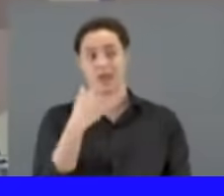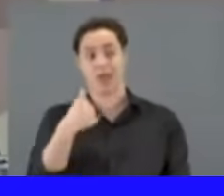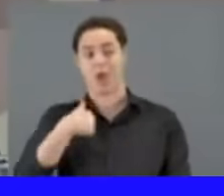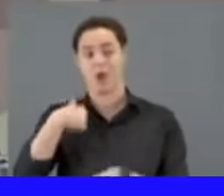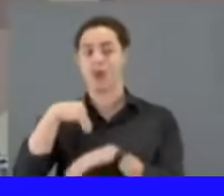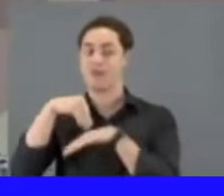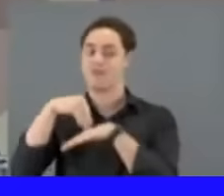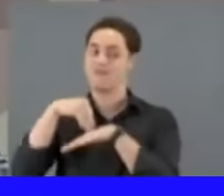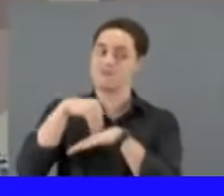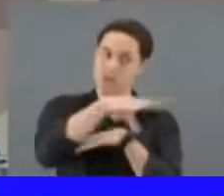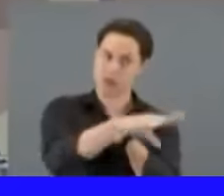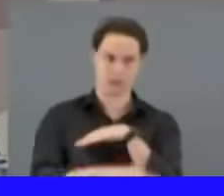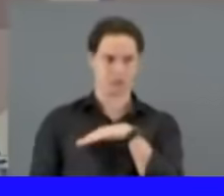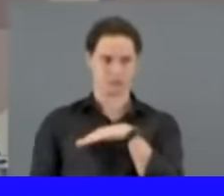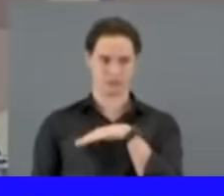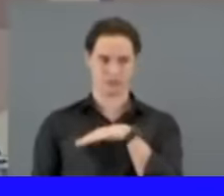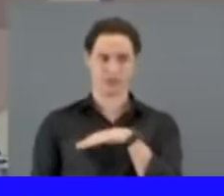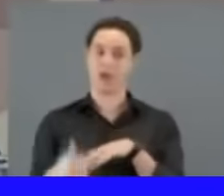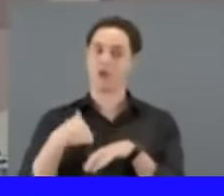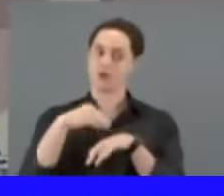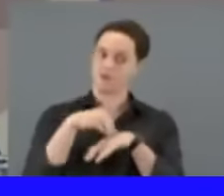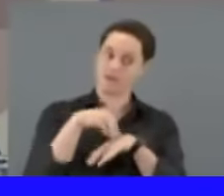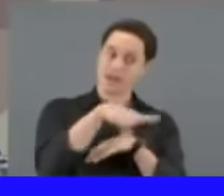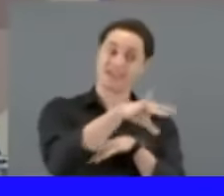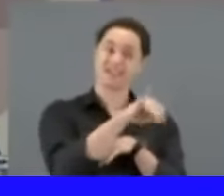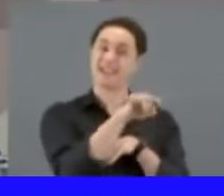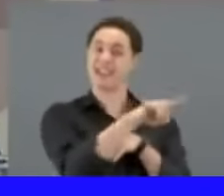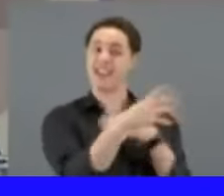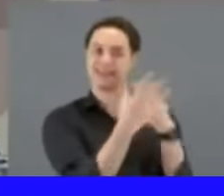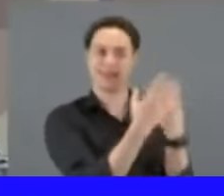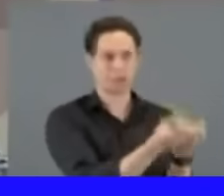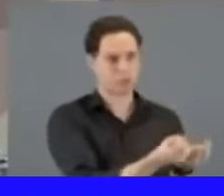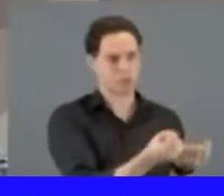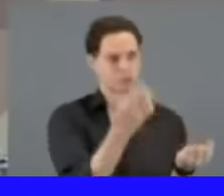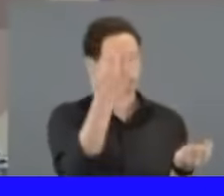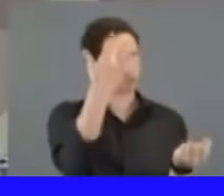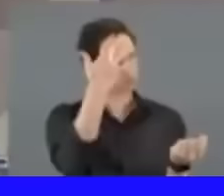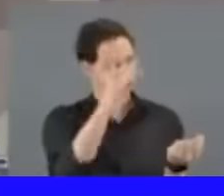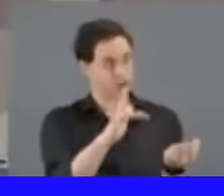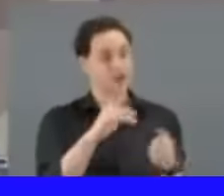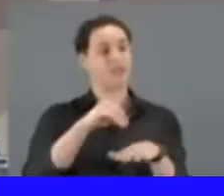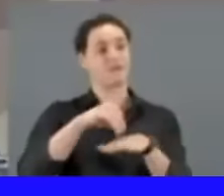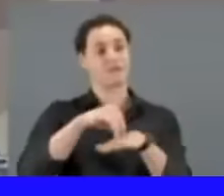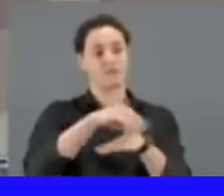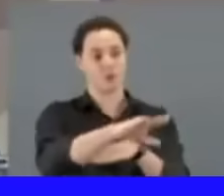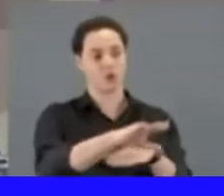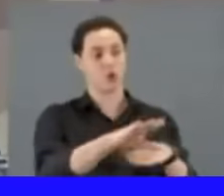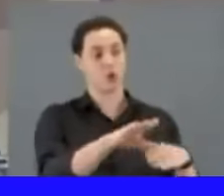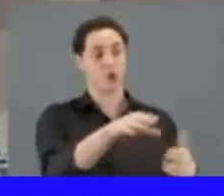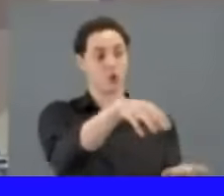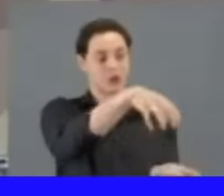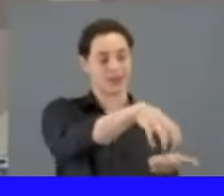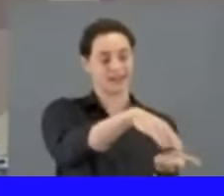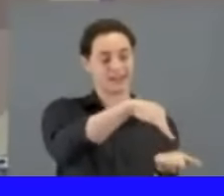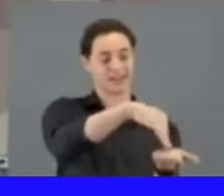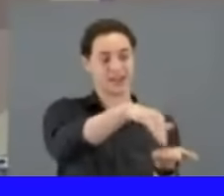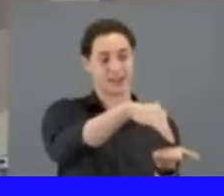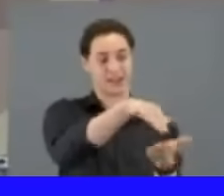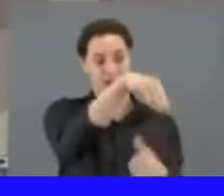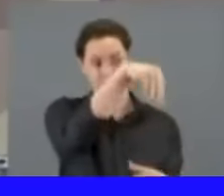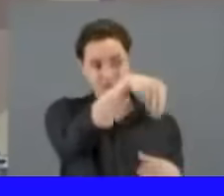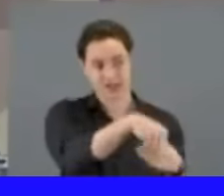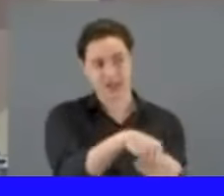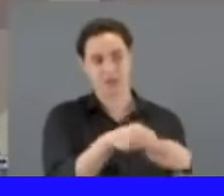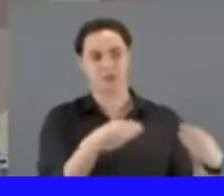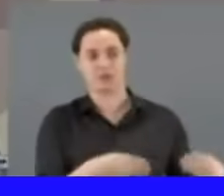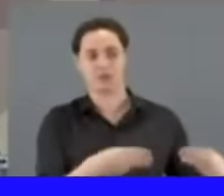Eu disse que os informes foram encaminhados para a Diretoria de Inteligência da Secretaria de Operações Integradas do Ministério da Justiça. Então o